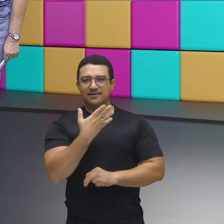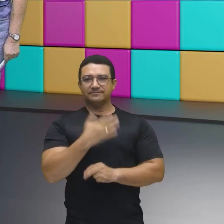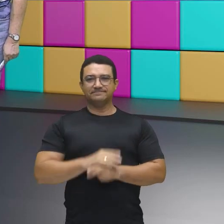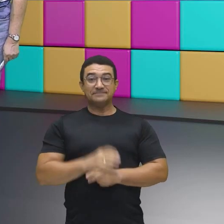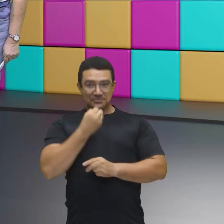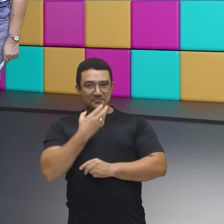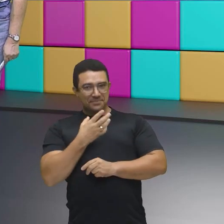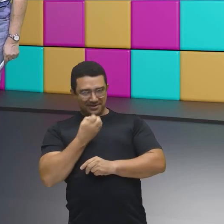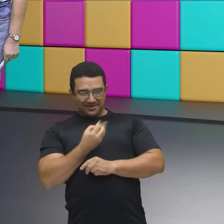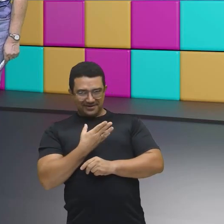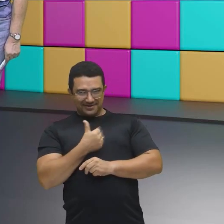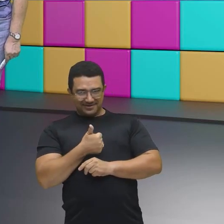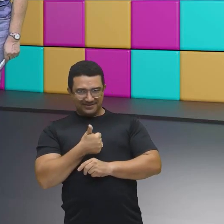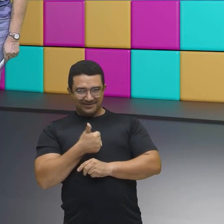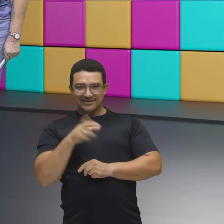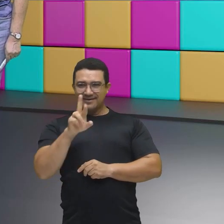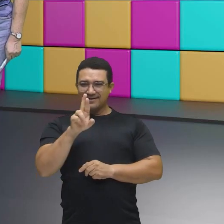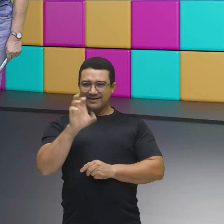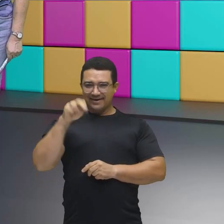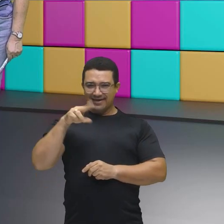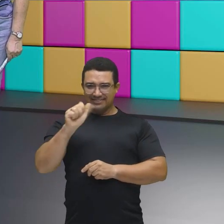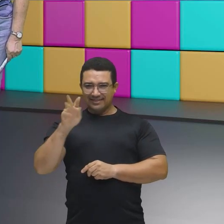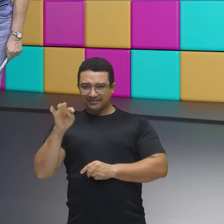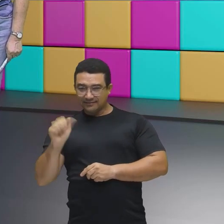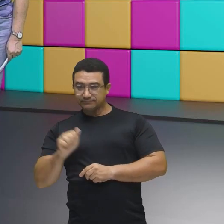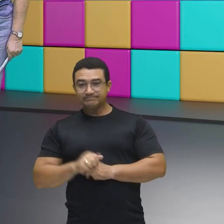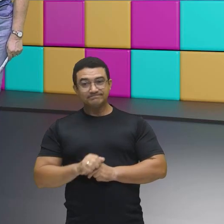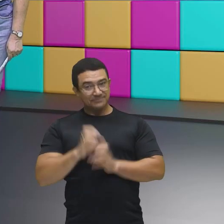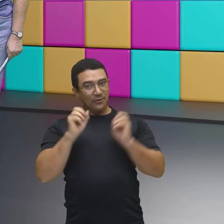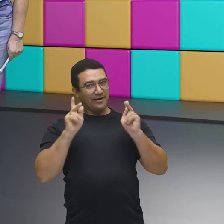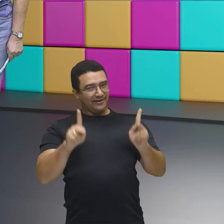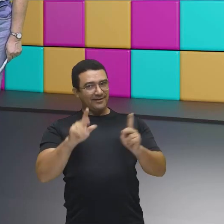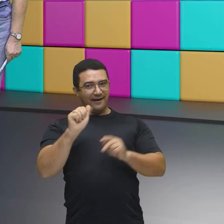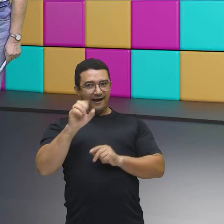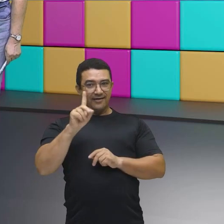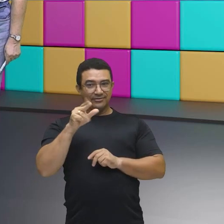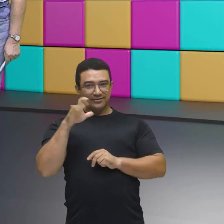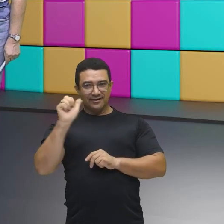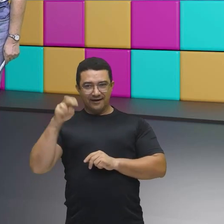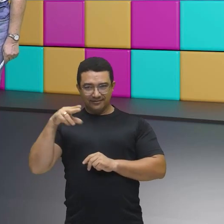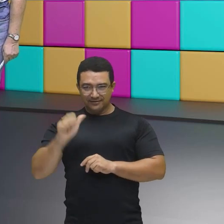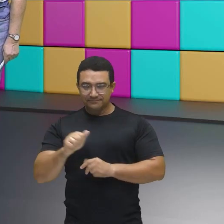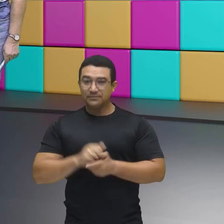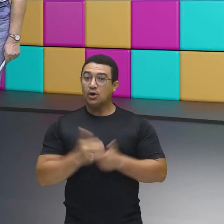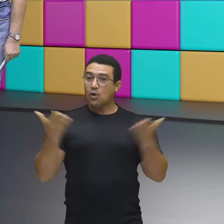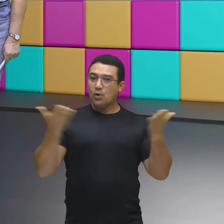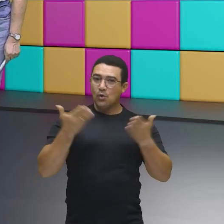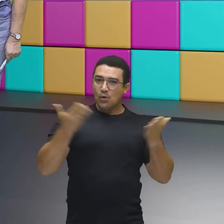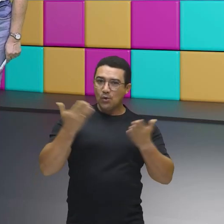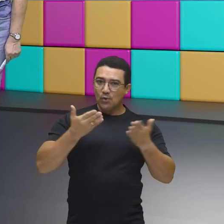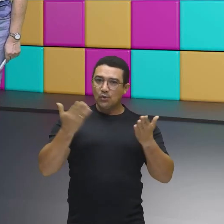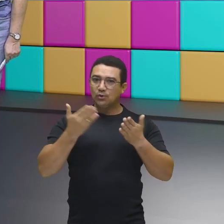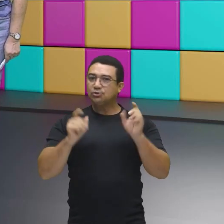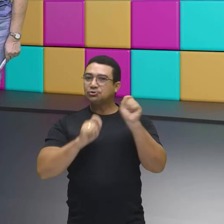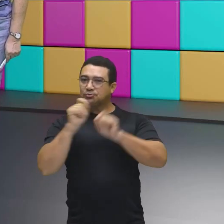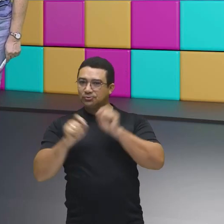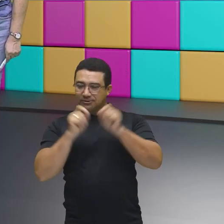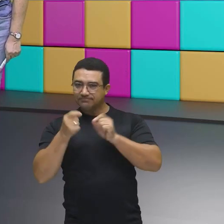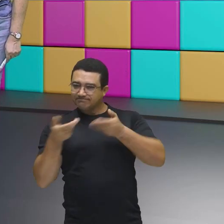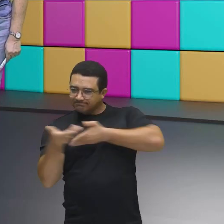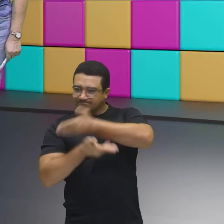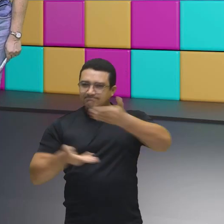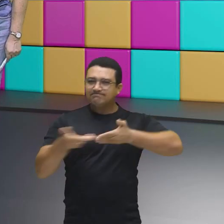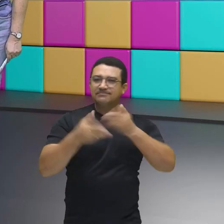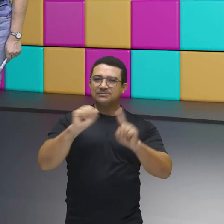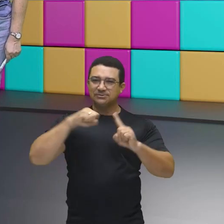Renata? Tudo bem, Adriana. Então, hoje nós estamos aqui para mais um psicossocial. E